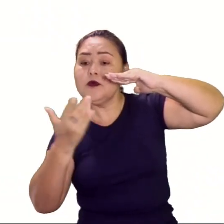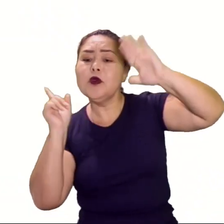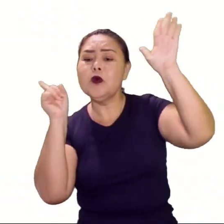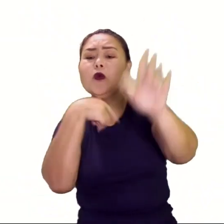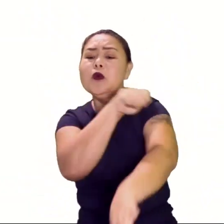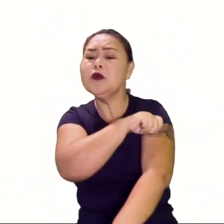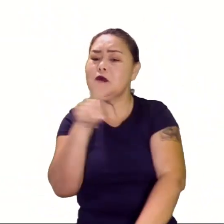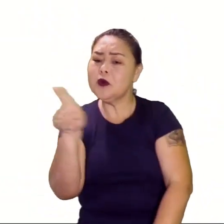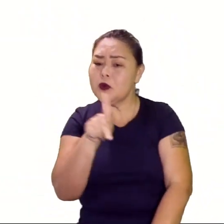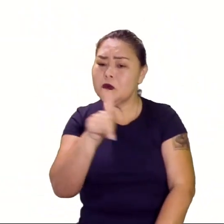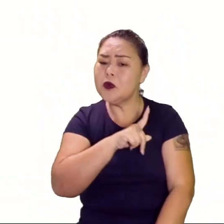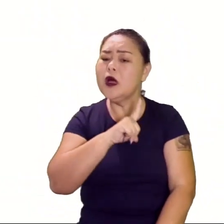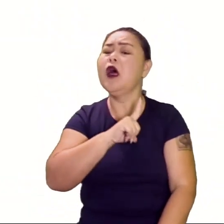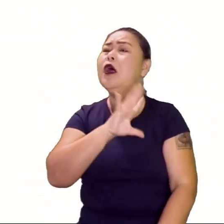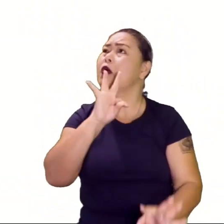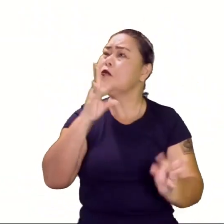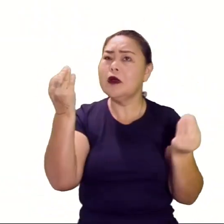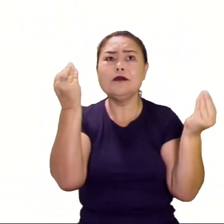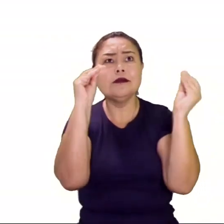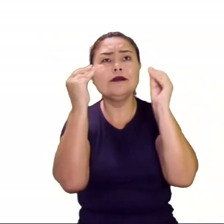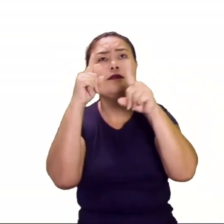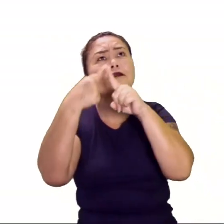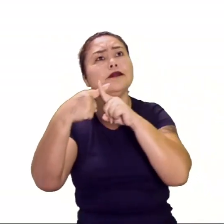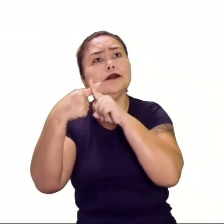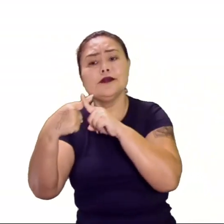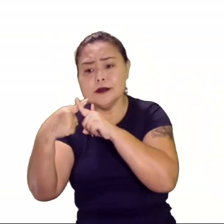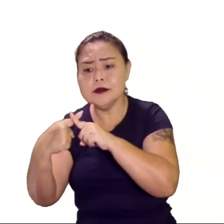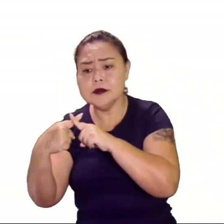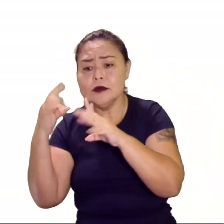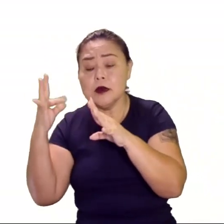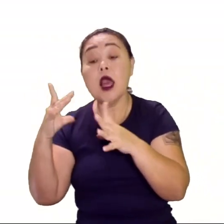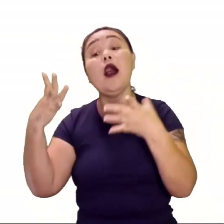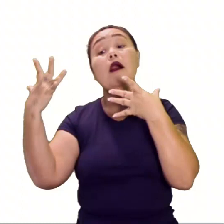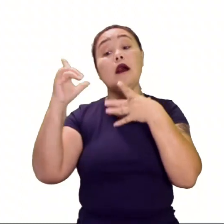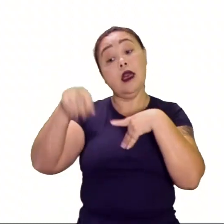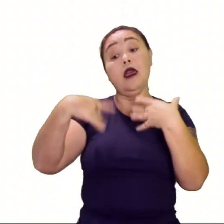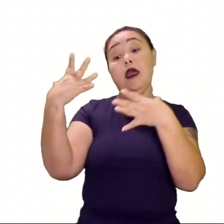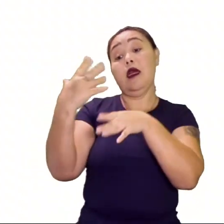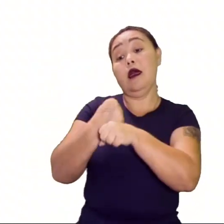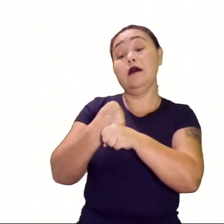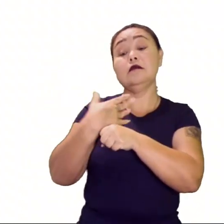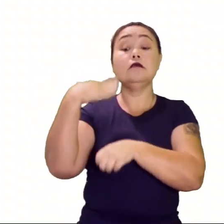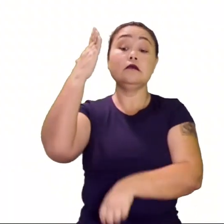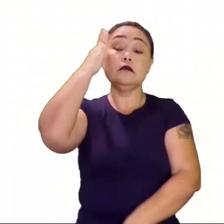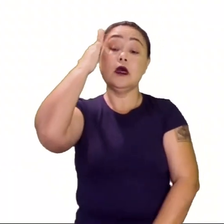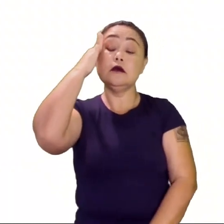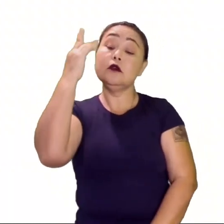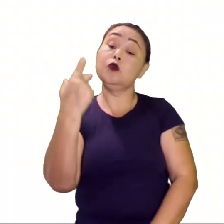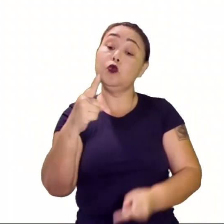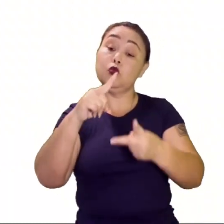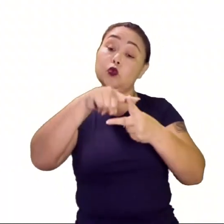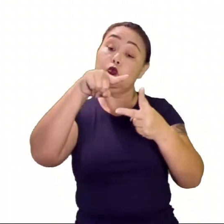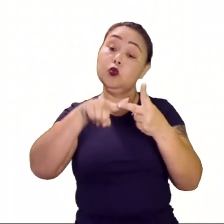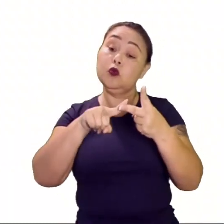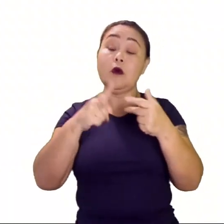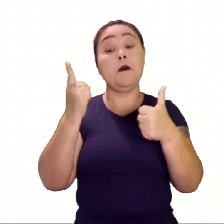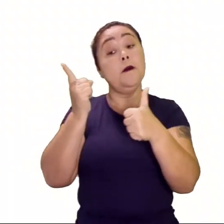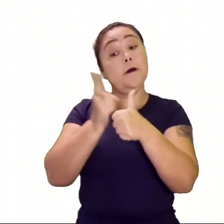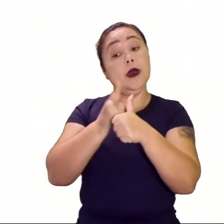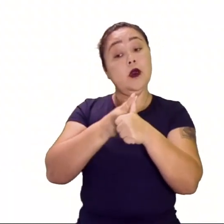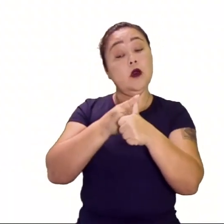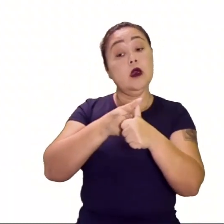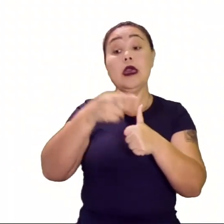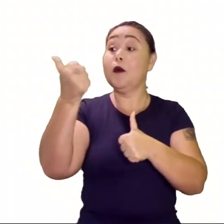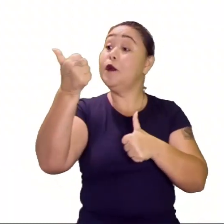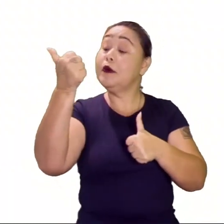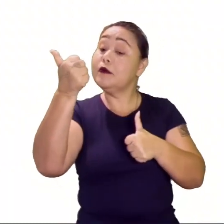pergunta, professor, mas tem que montar todos os múltiplos? Uai, para somar, você tem que saber só de 2 coisas. Primeiro, quem